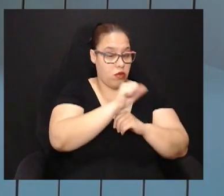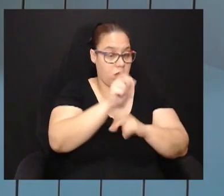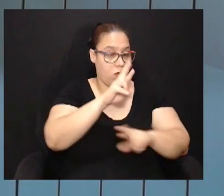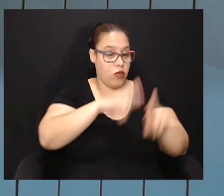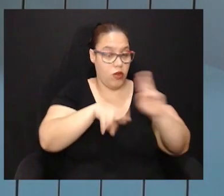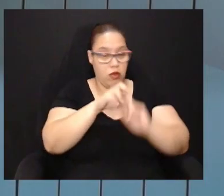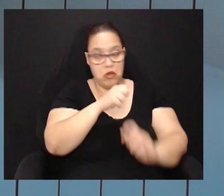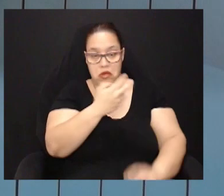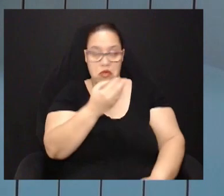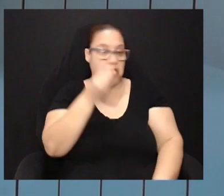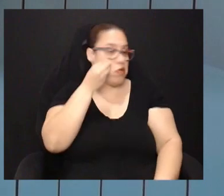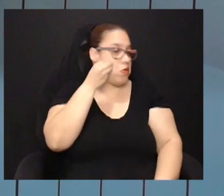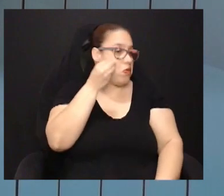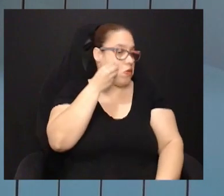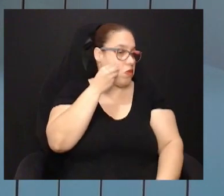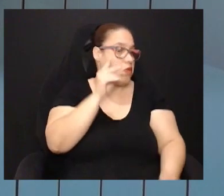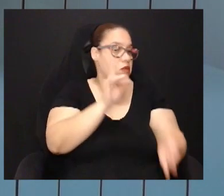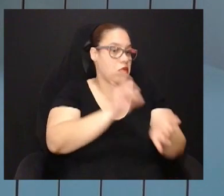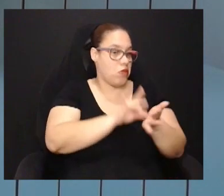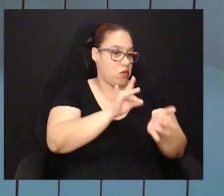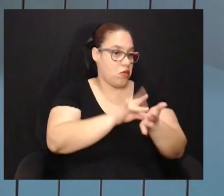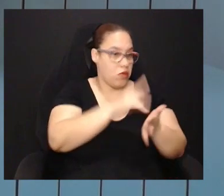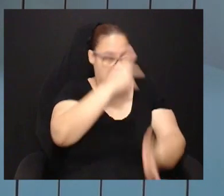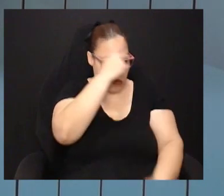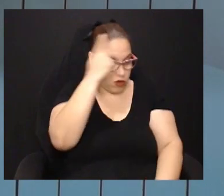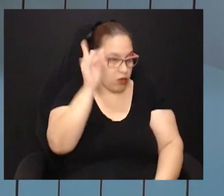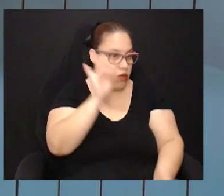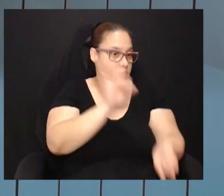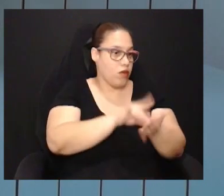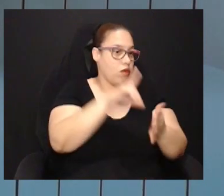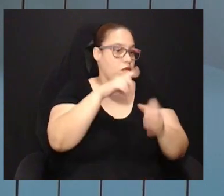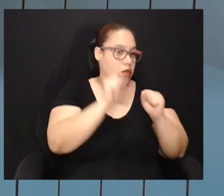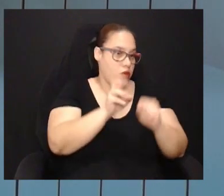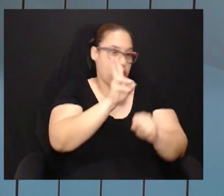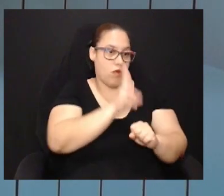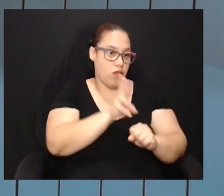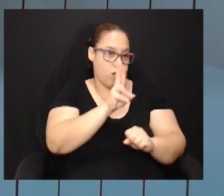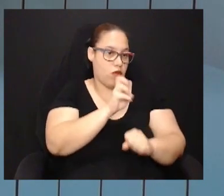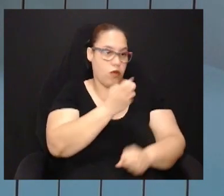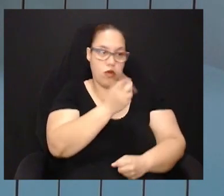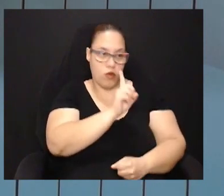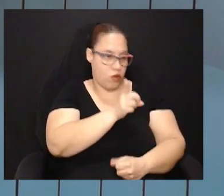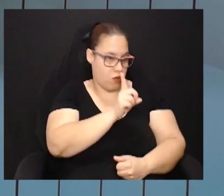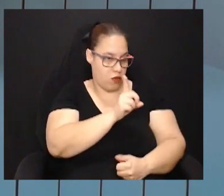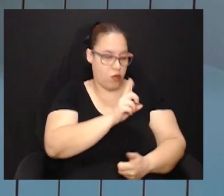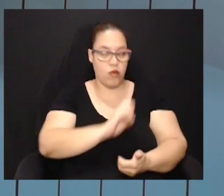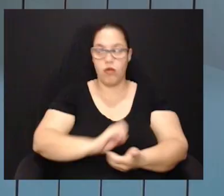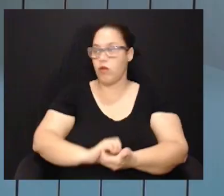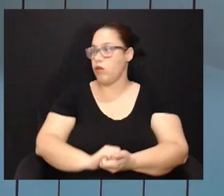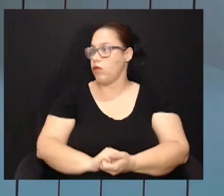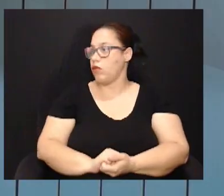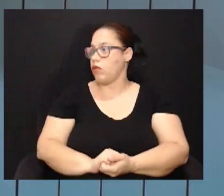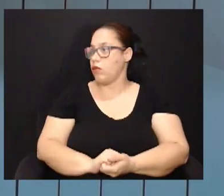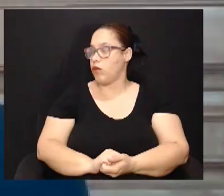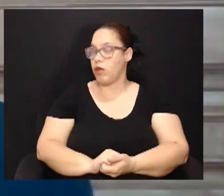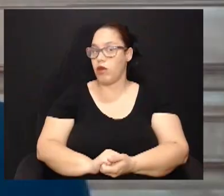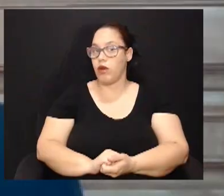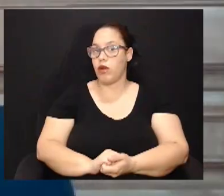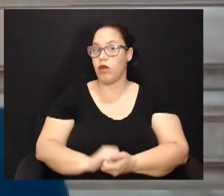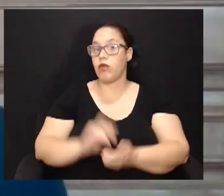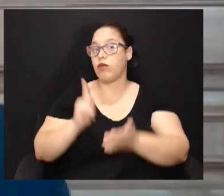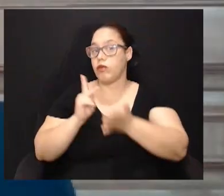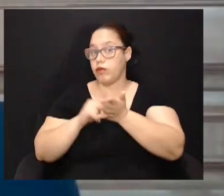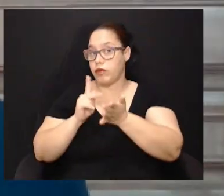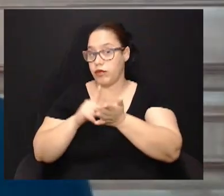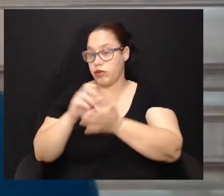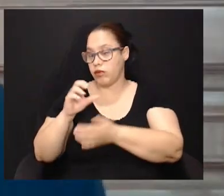mesmo, pela vigilância, algum teste que é realizado para a pessoa saber de fato se ela pode usar ou não?